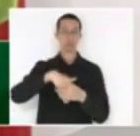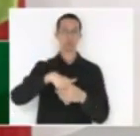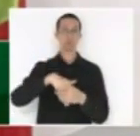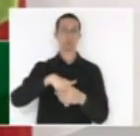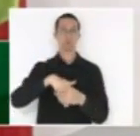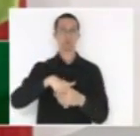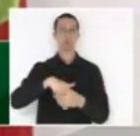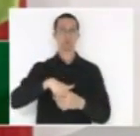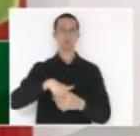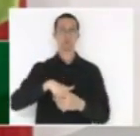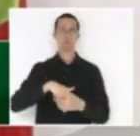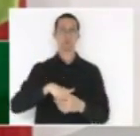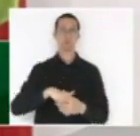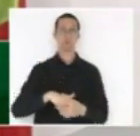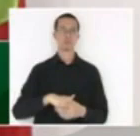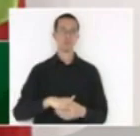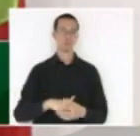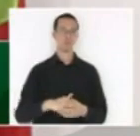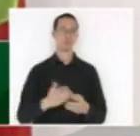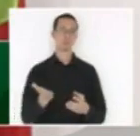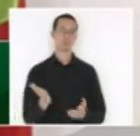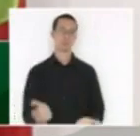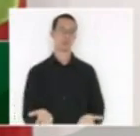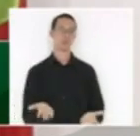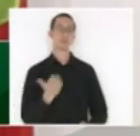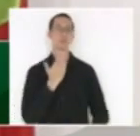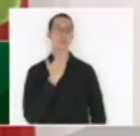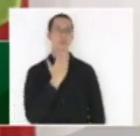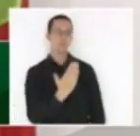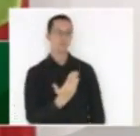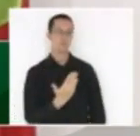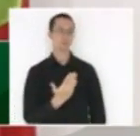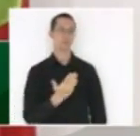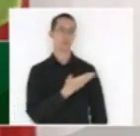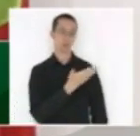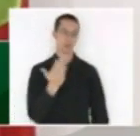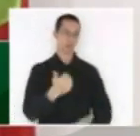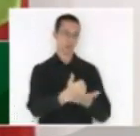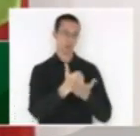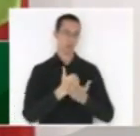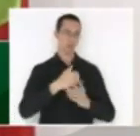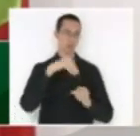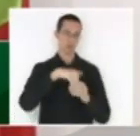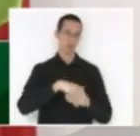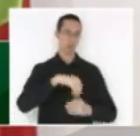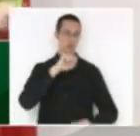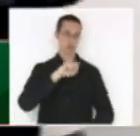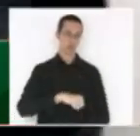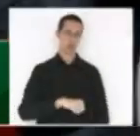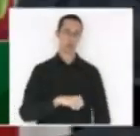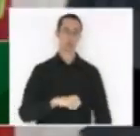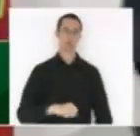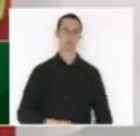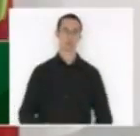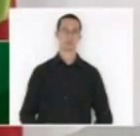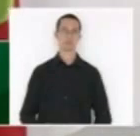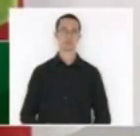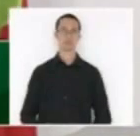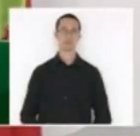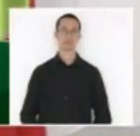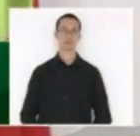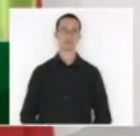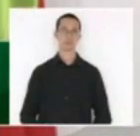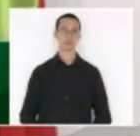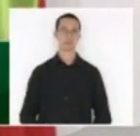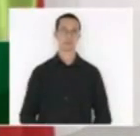né, desde já pedimos, portanto, o apoio e o voto dos pares aqui dessa casa. Senhor presidente, então, nesse